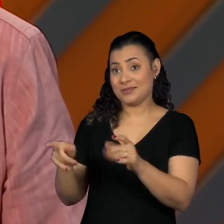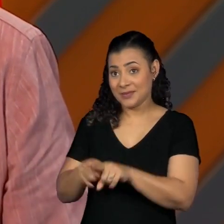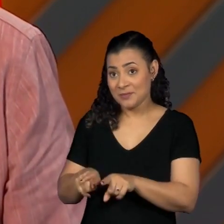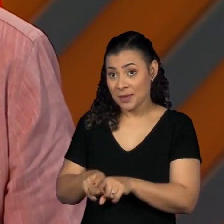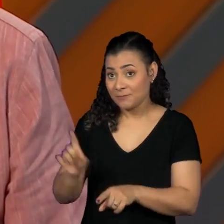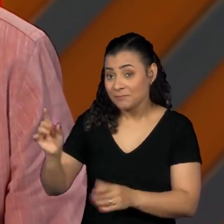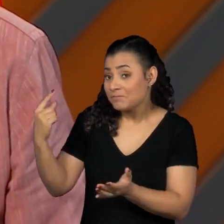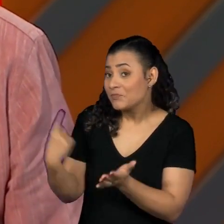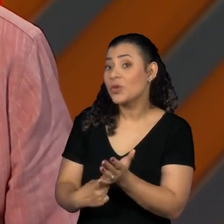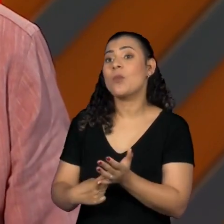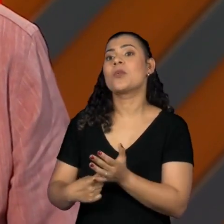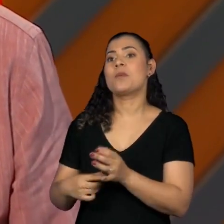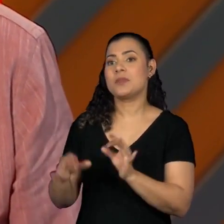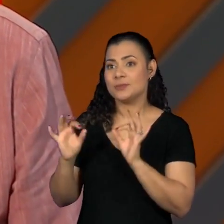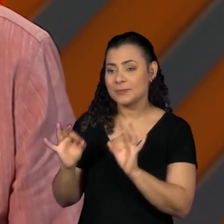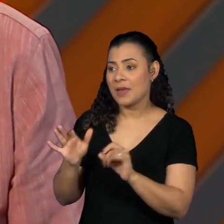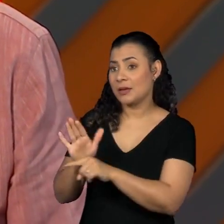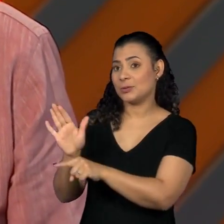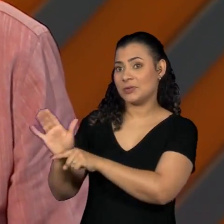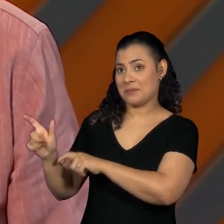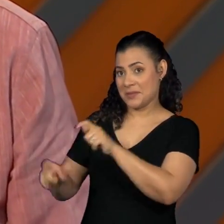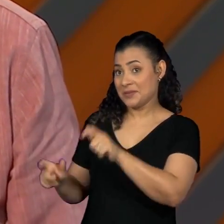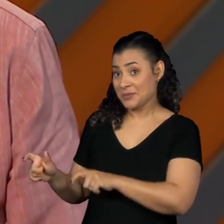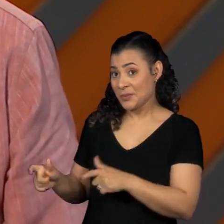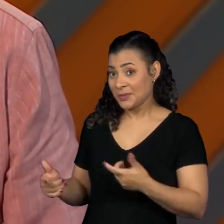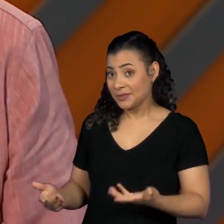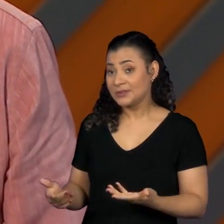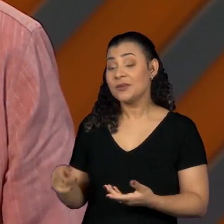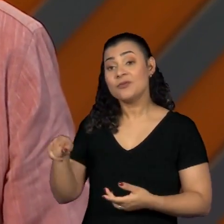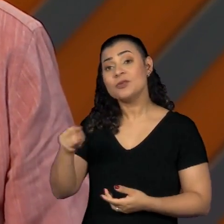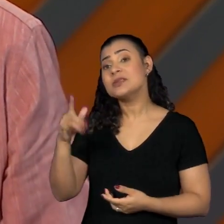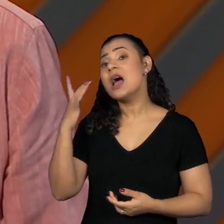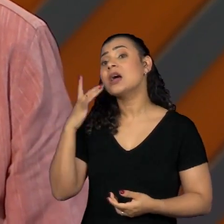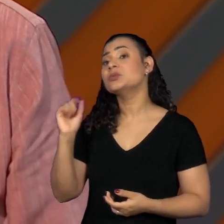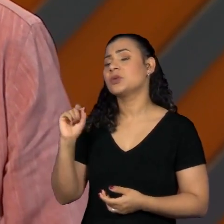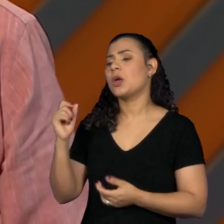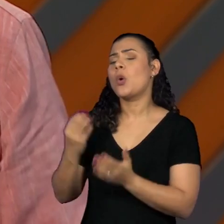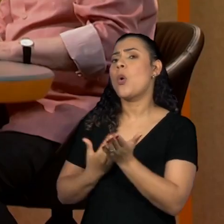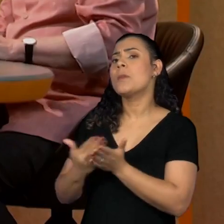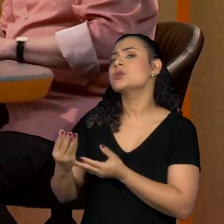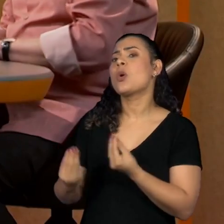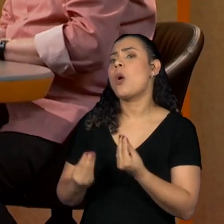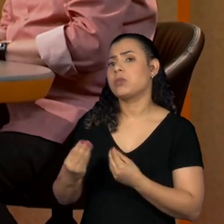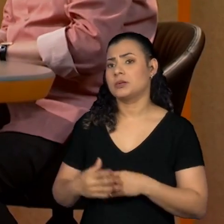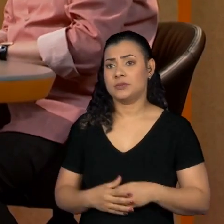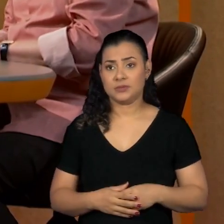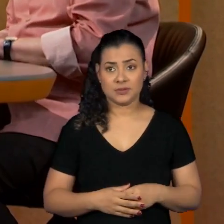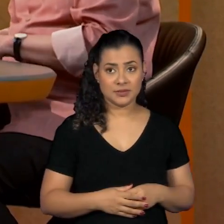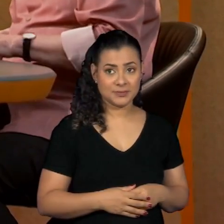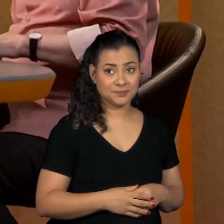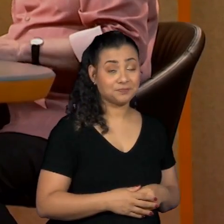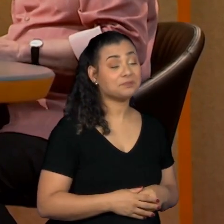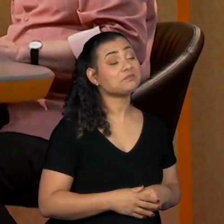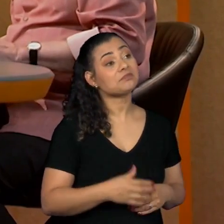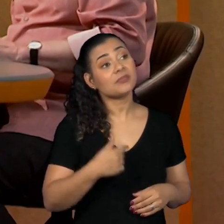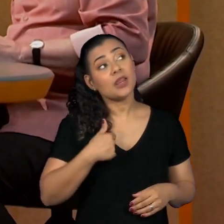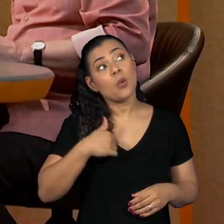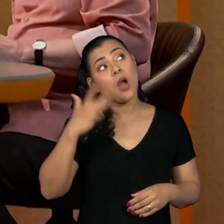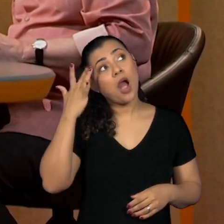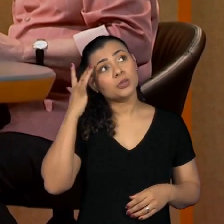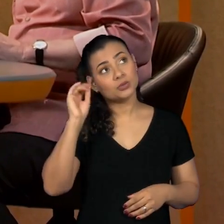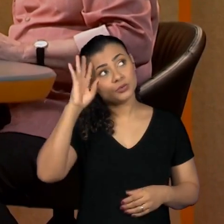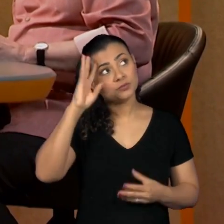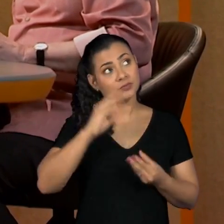seu comprometimento em ajudar o próximo, você acha que tem origem em quê? Na minha compreensão de